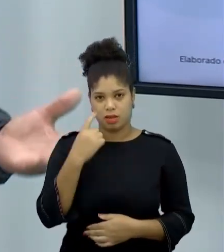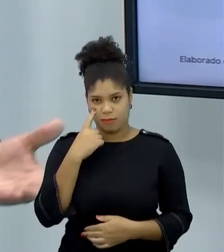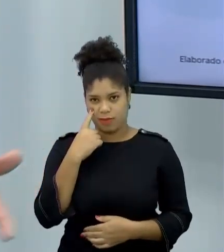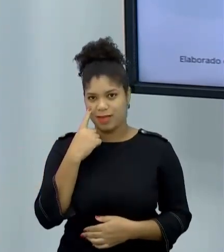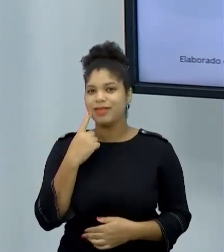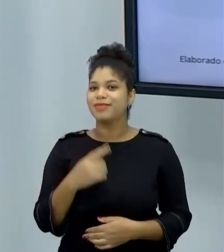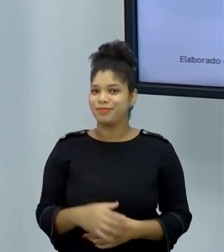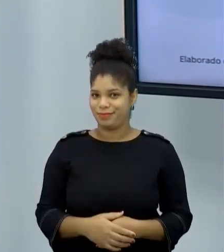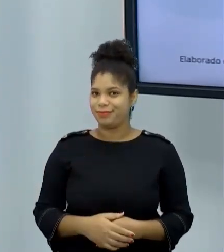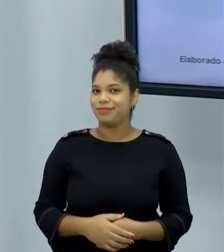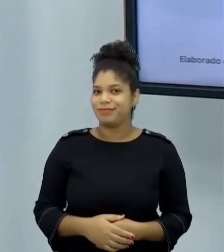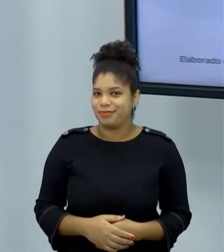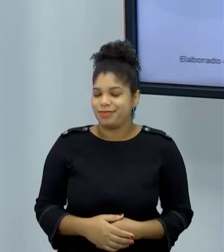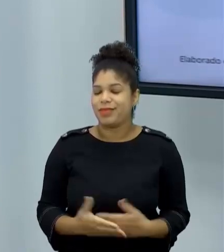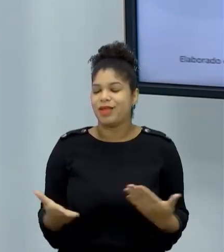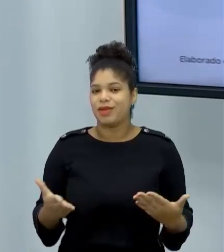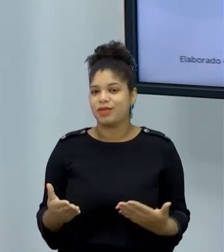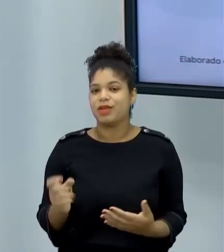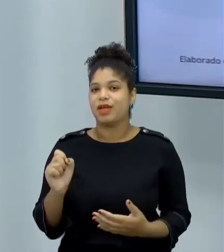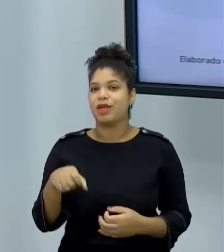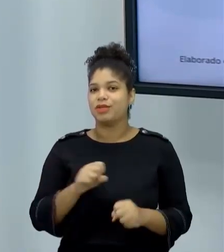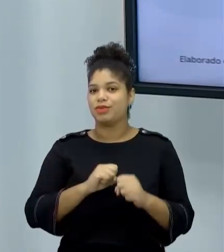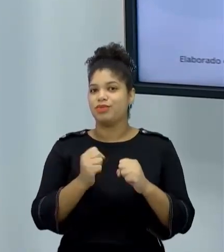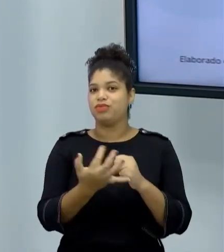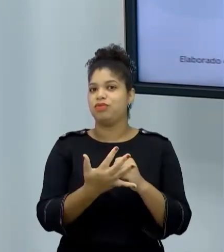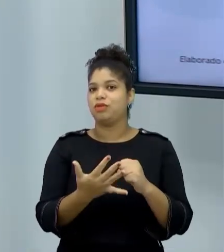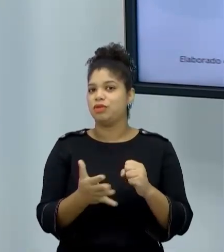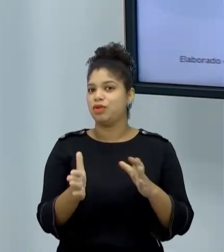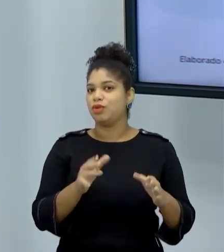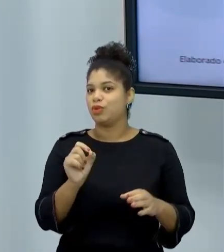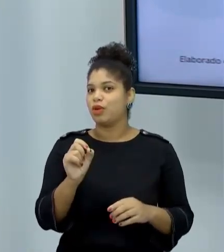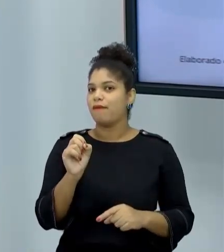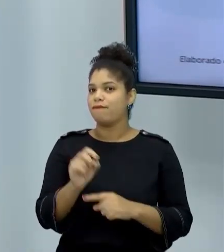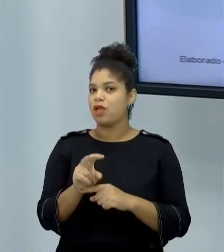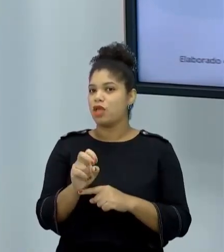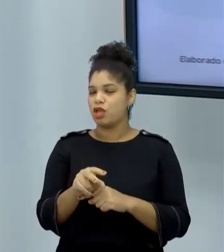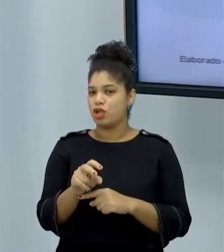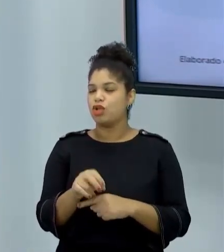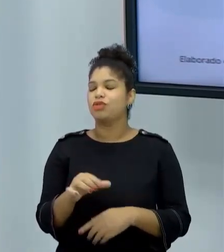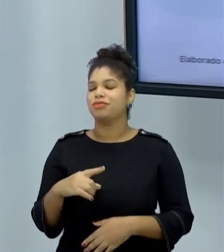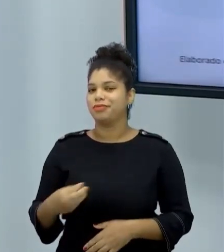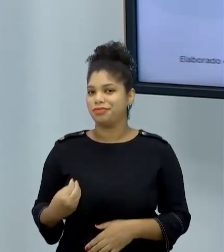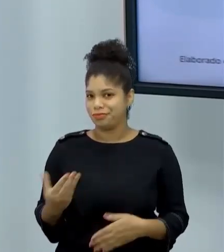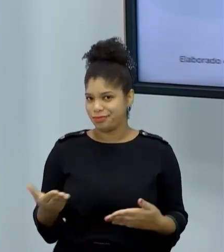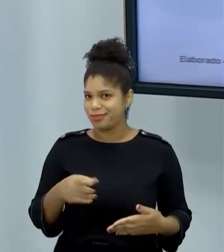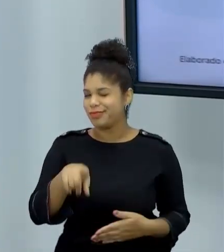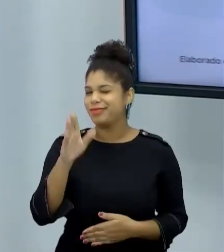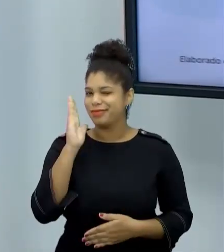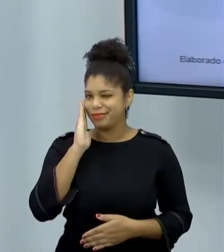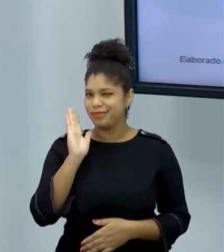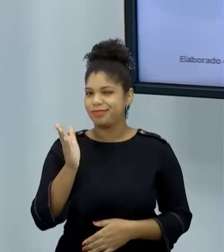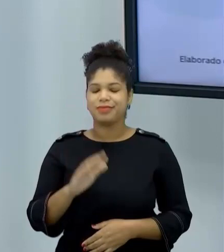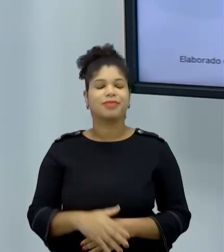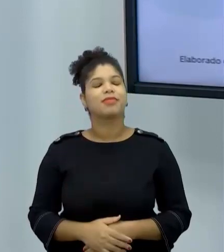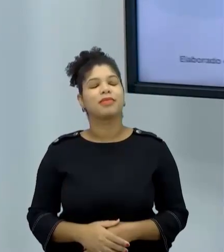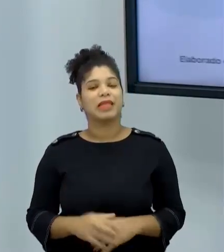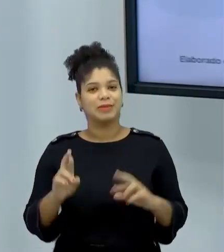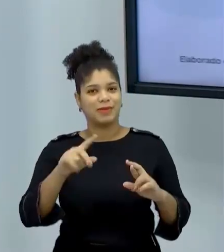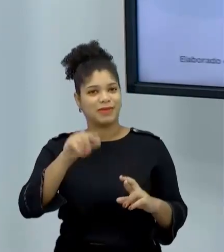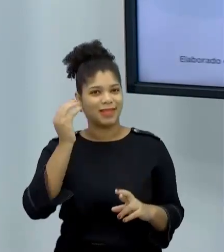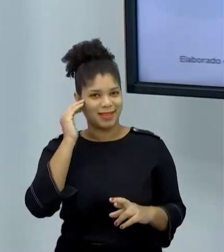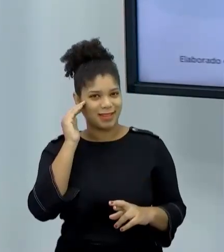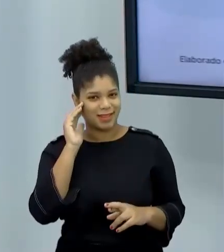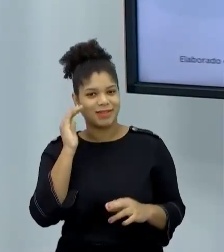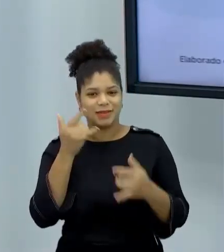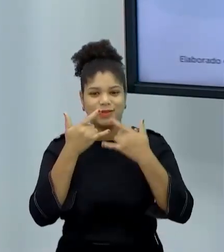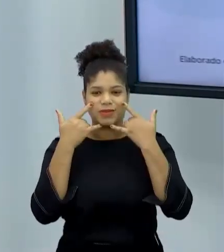aí nos atordoam e tiram o nosso sossego já faz tempo, não é verdade? Bom, espero que você esteja entendendo aí,